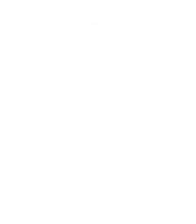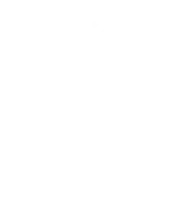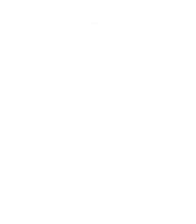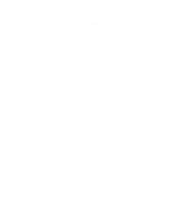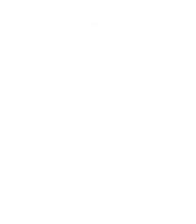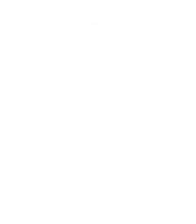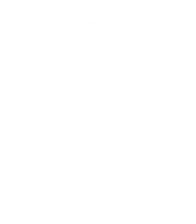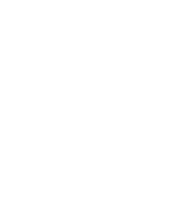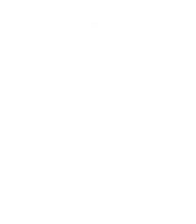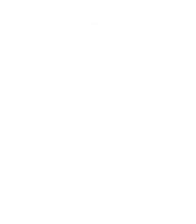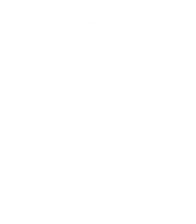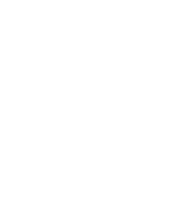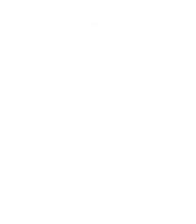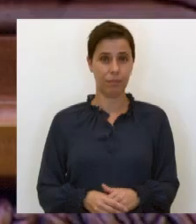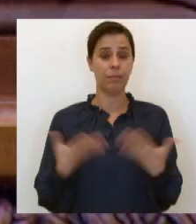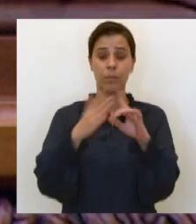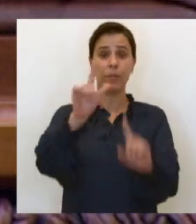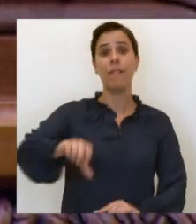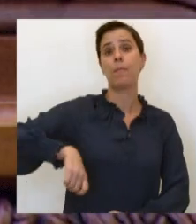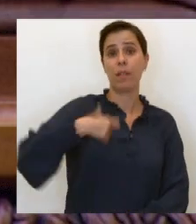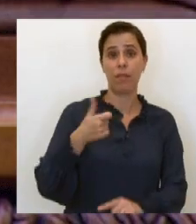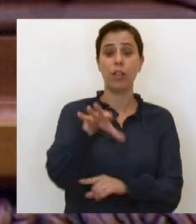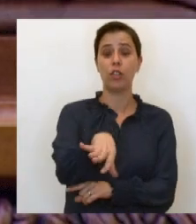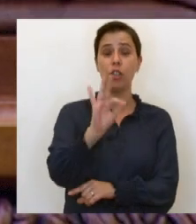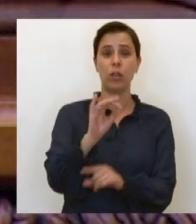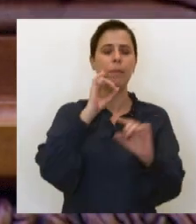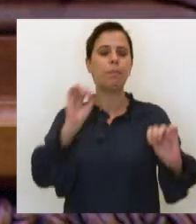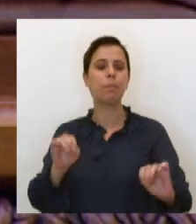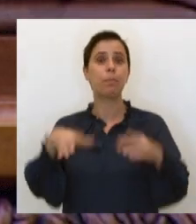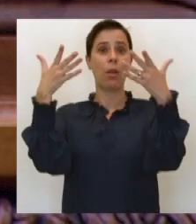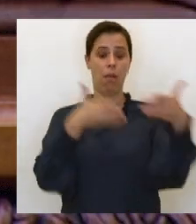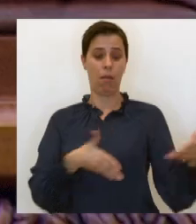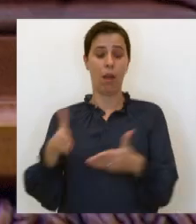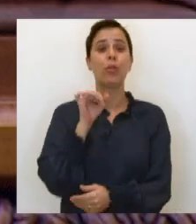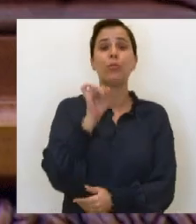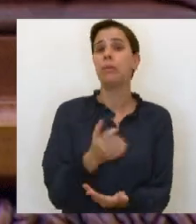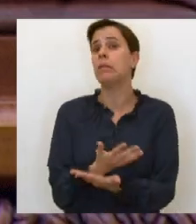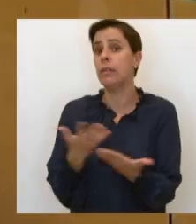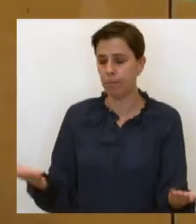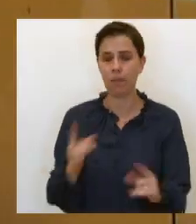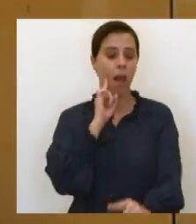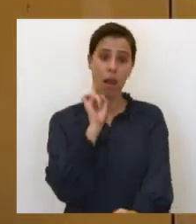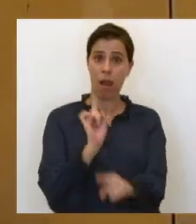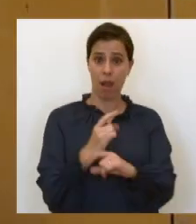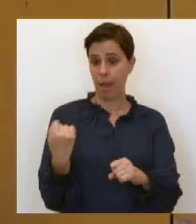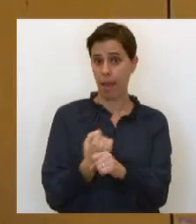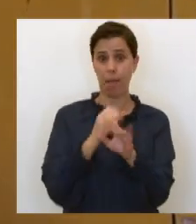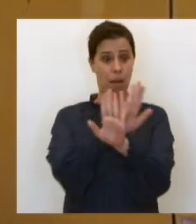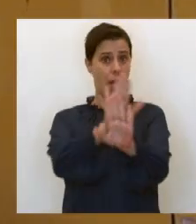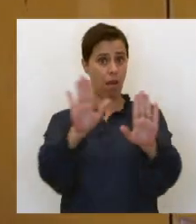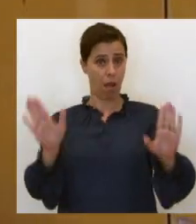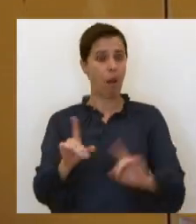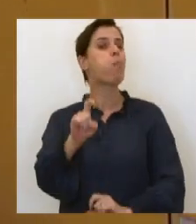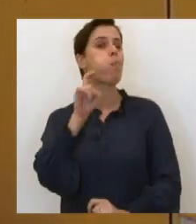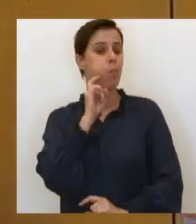Partido Ecologista Os Verdes. Os Verdes elegem como prioridades estratégicas a manutenção do emprego